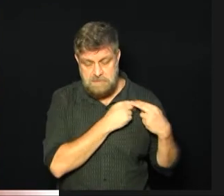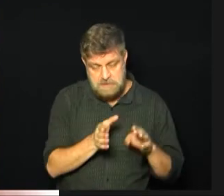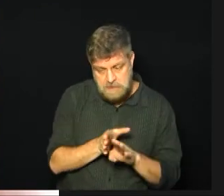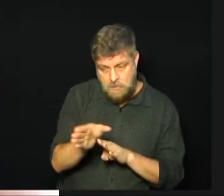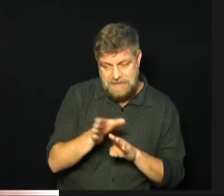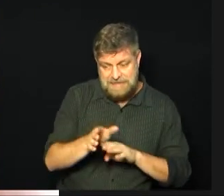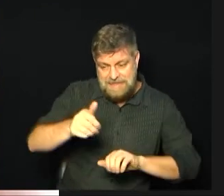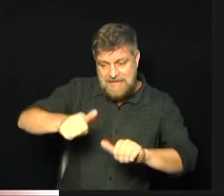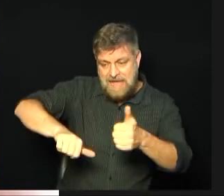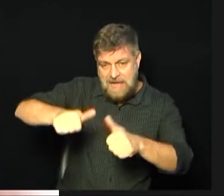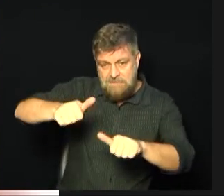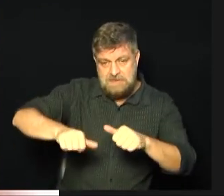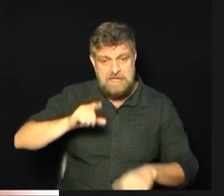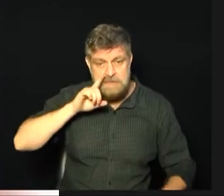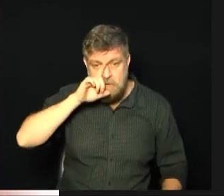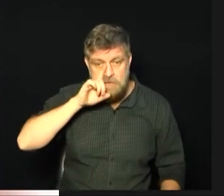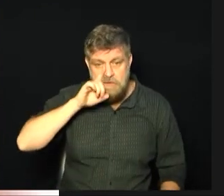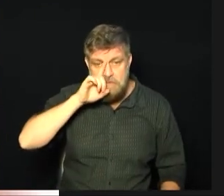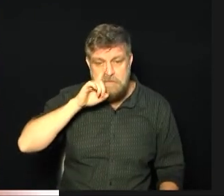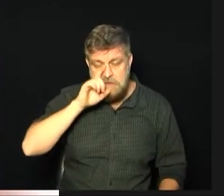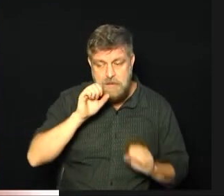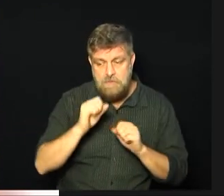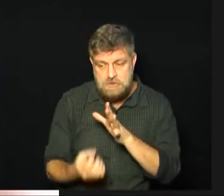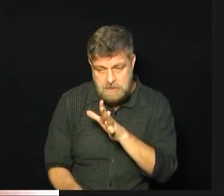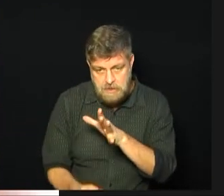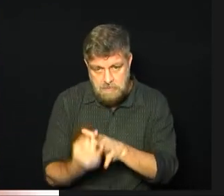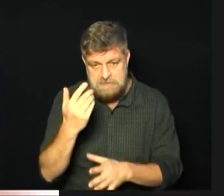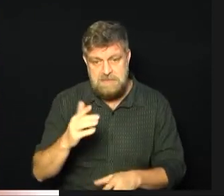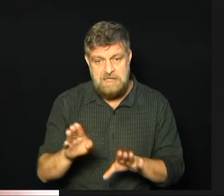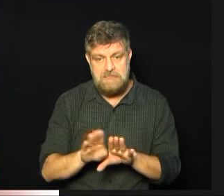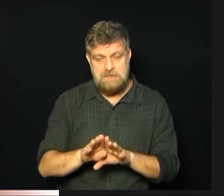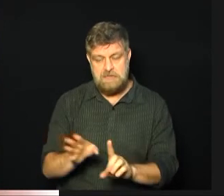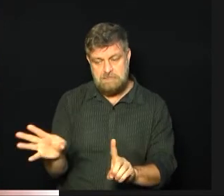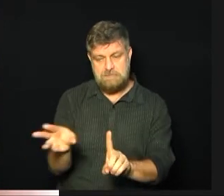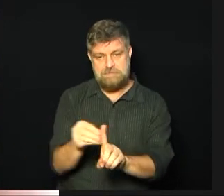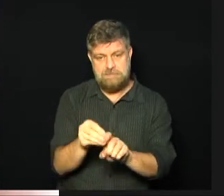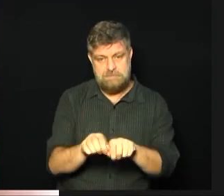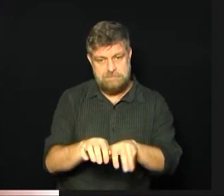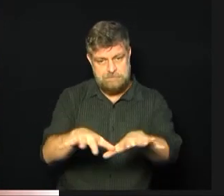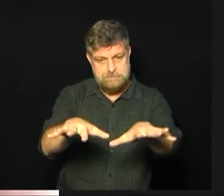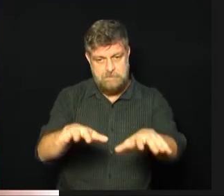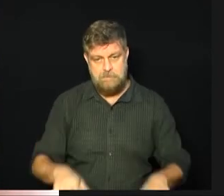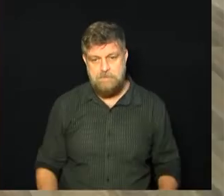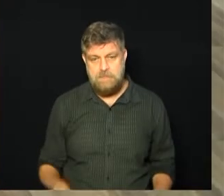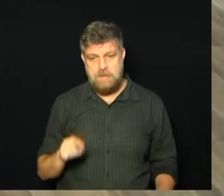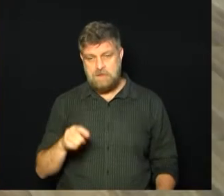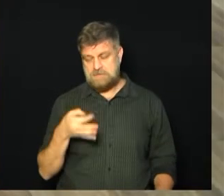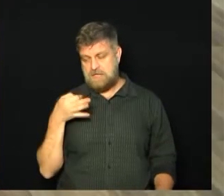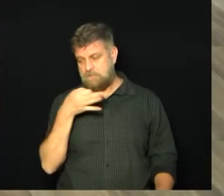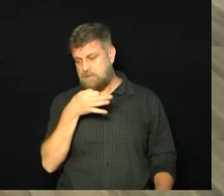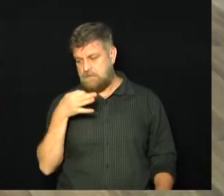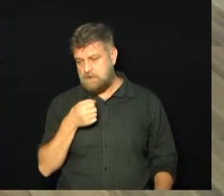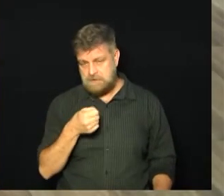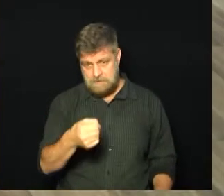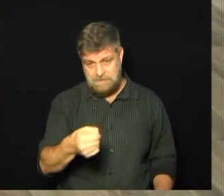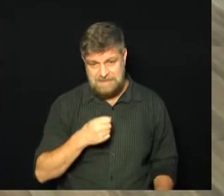e avaliadas quanto os riscos que possam estar ocorrendo e causando isso. Como você disse logo no começo da nossa entrevista,